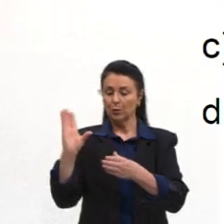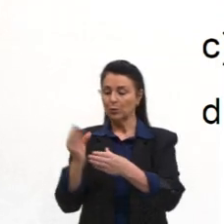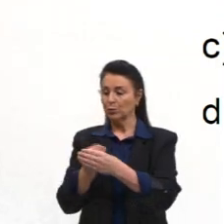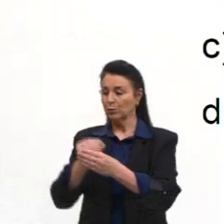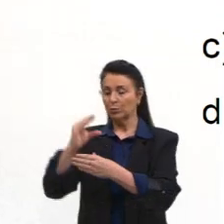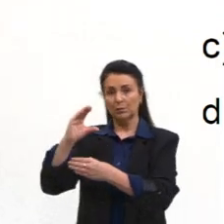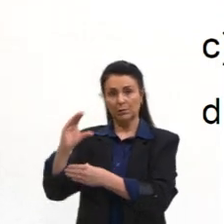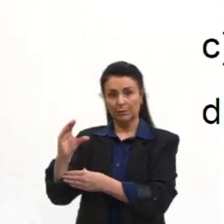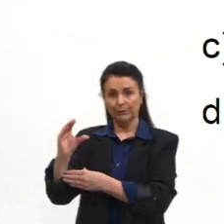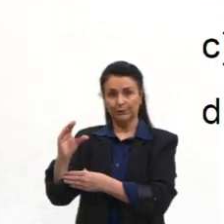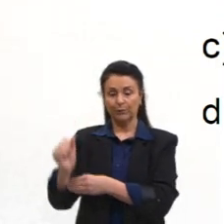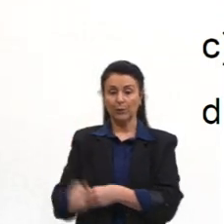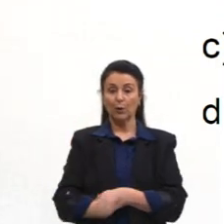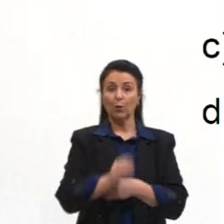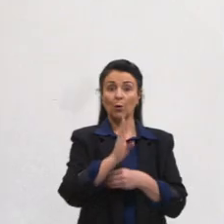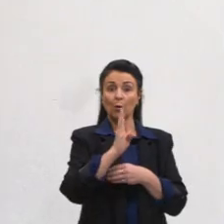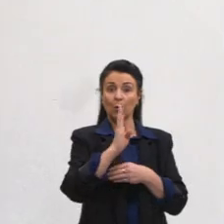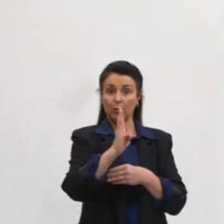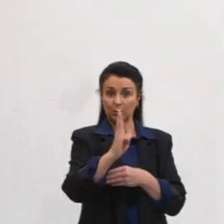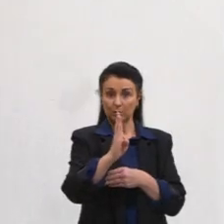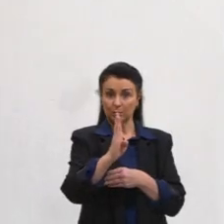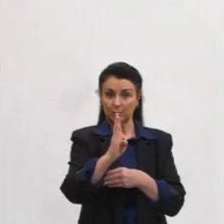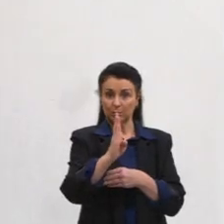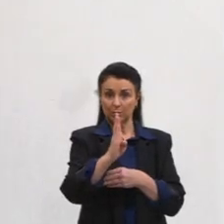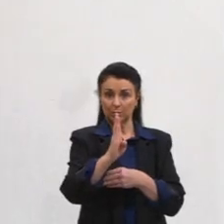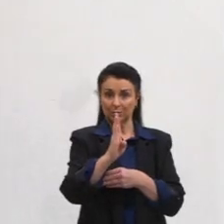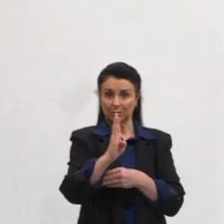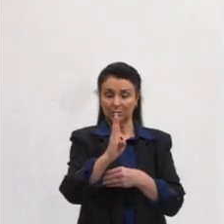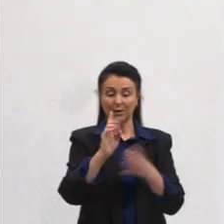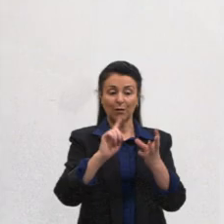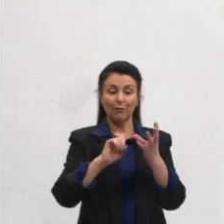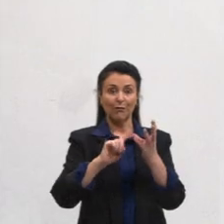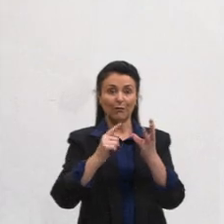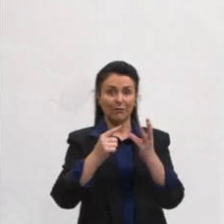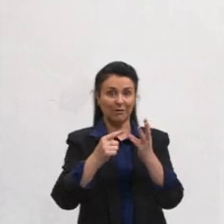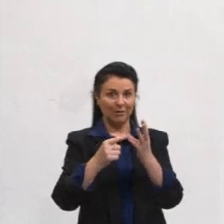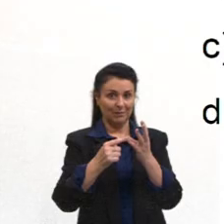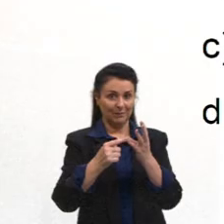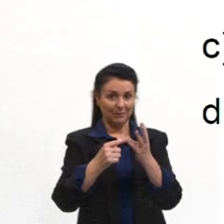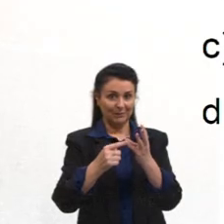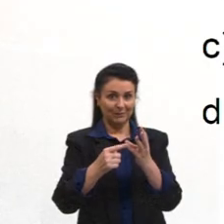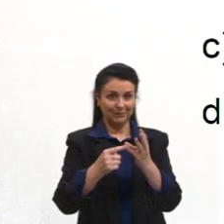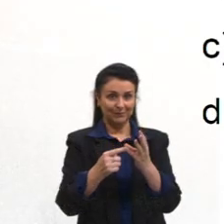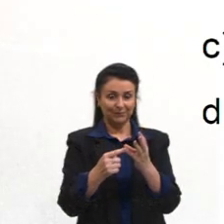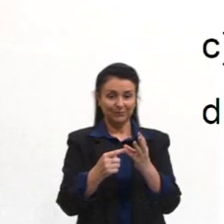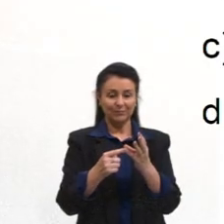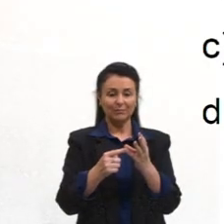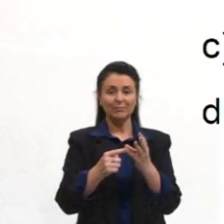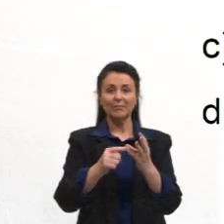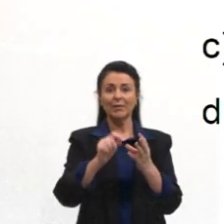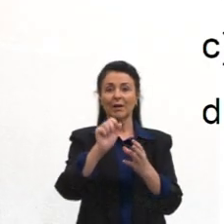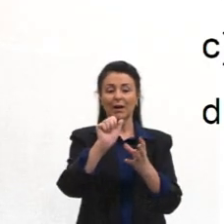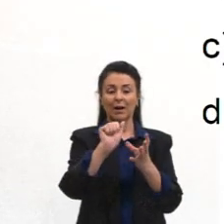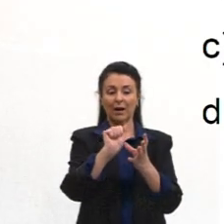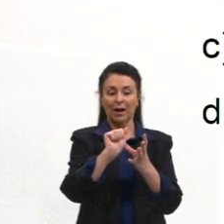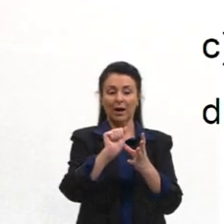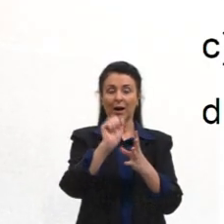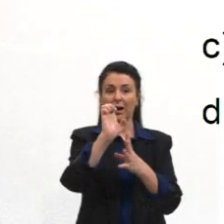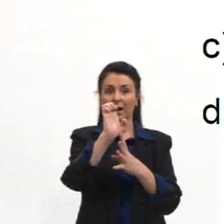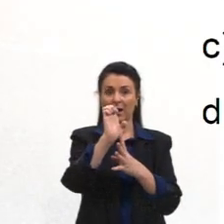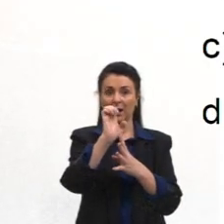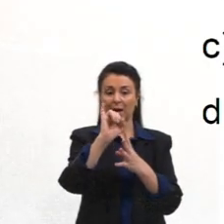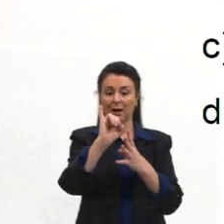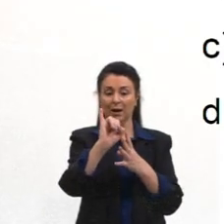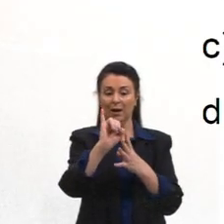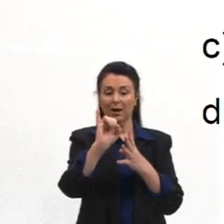então conjunto B tá bem definido como sendo as vogais a e i o e